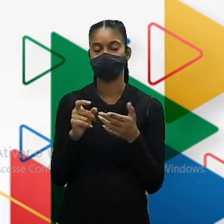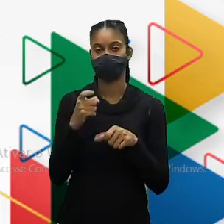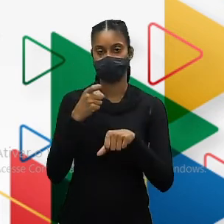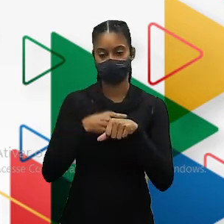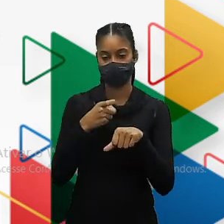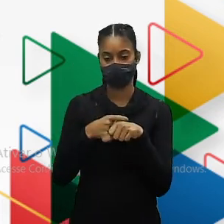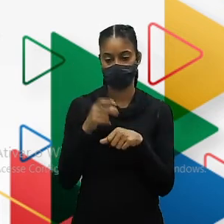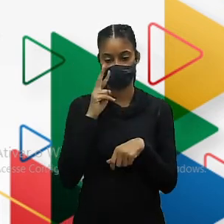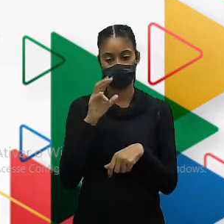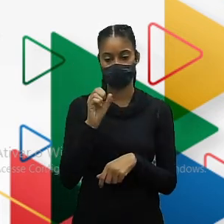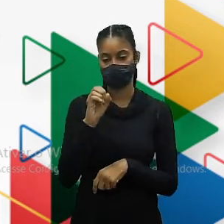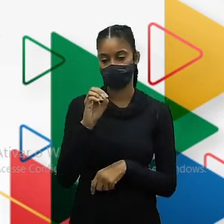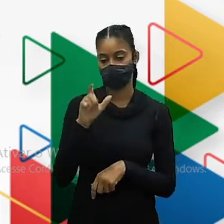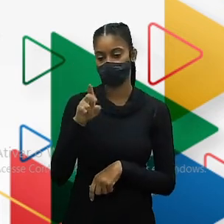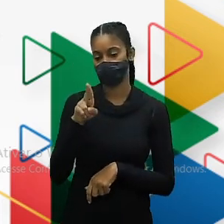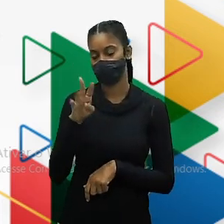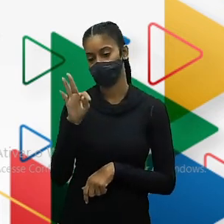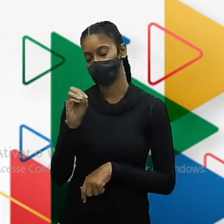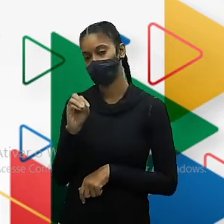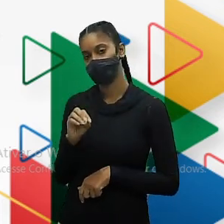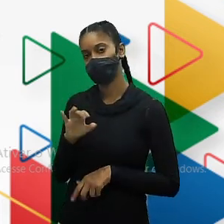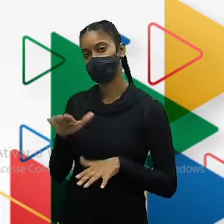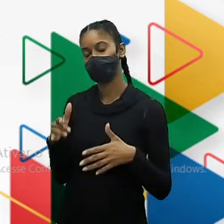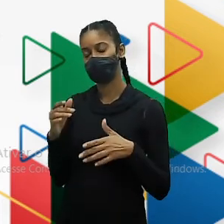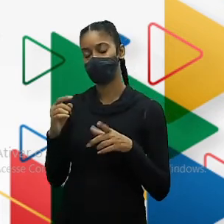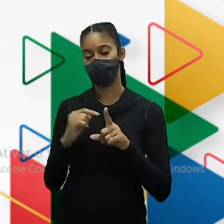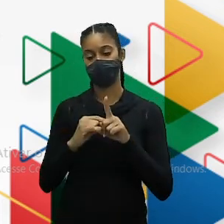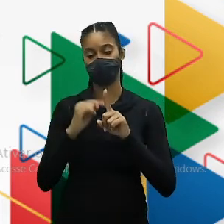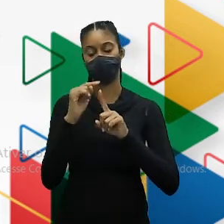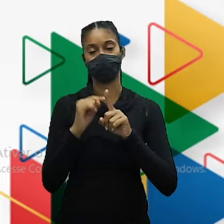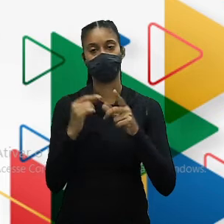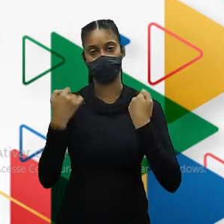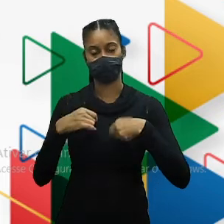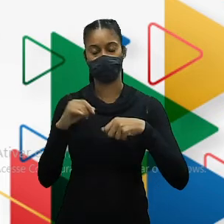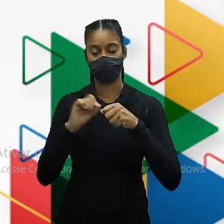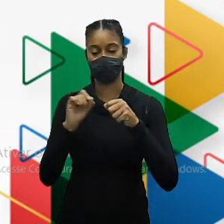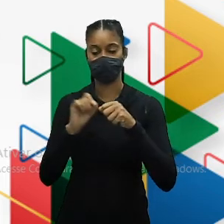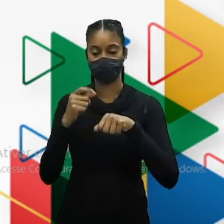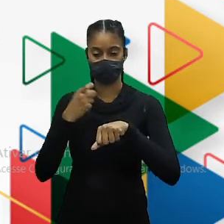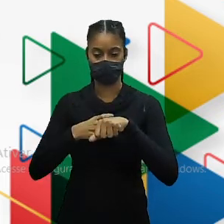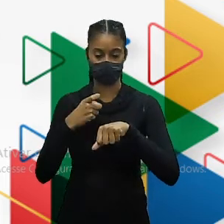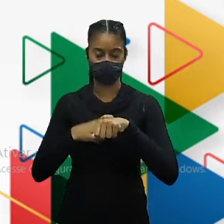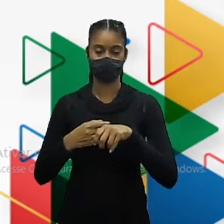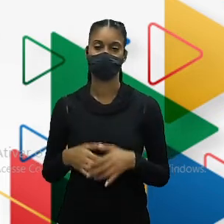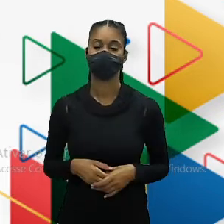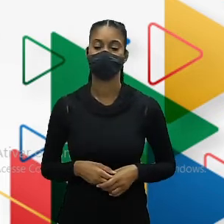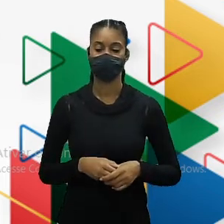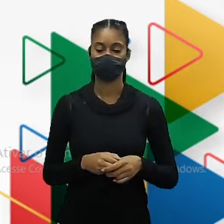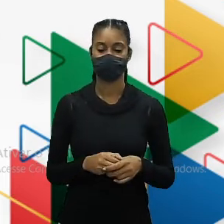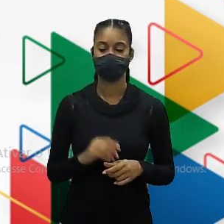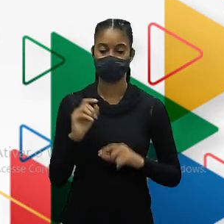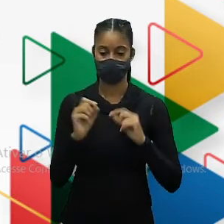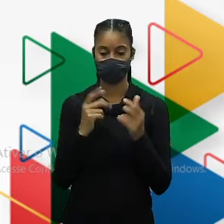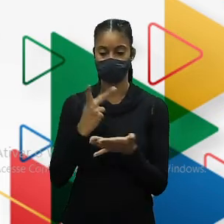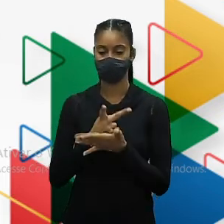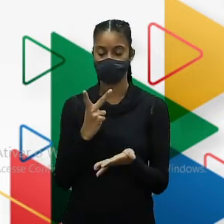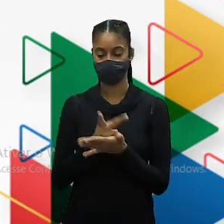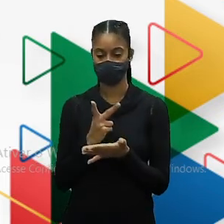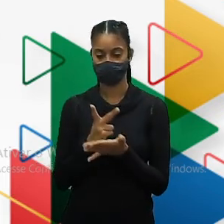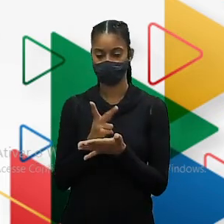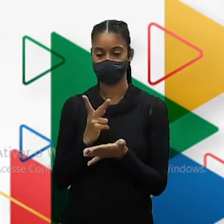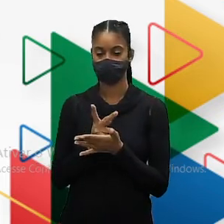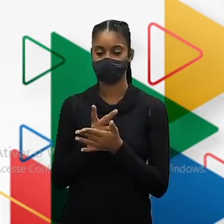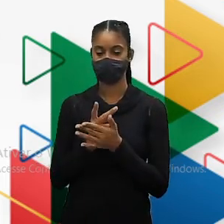soluto, olha qual temperatura vai ser necessária para ele congelar. Então a gente vai sair, a temperatura continua sendo na horizontal,